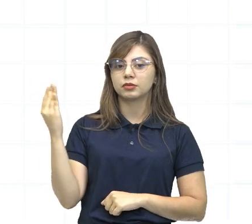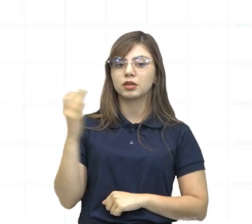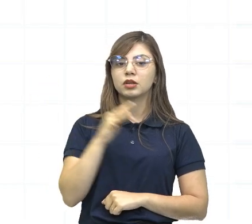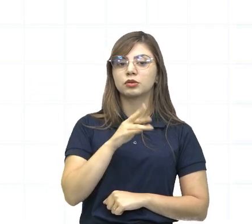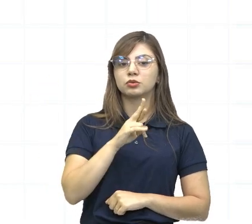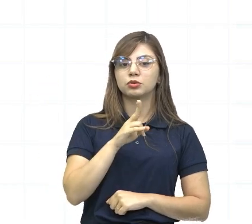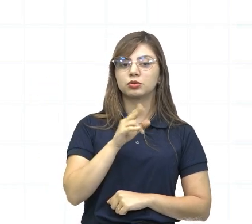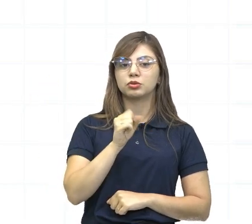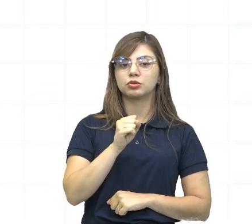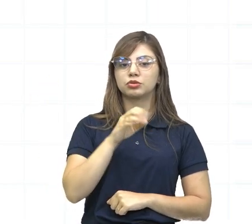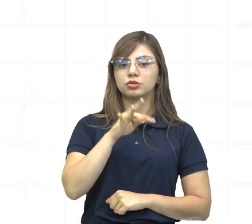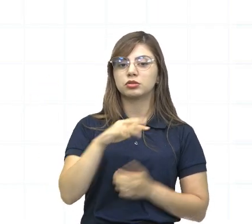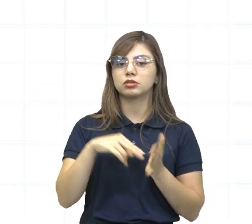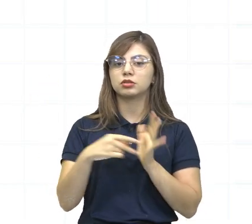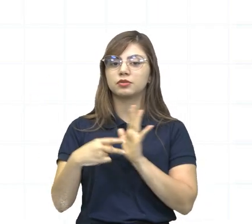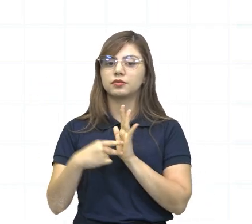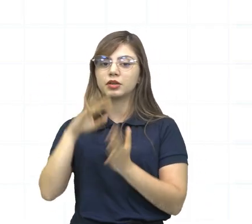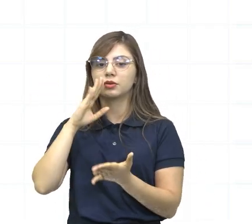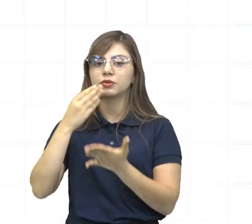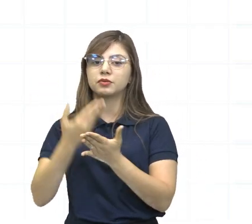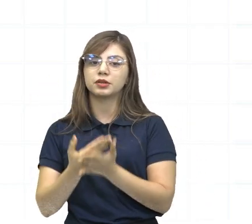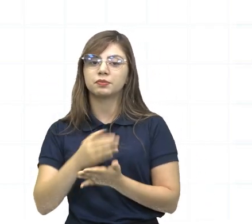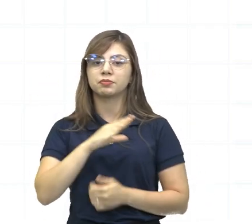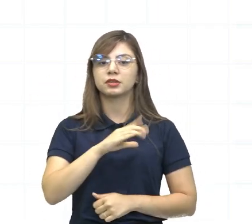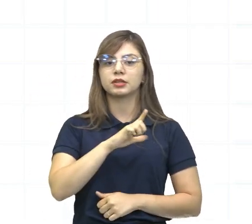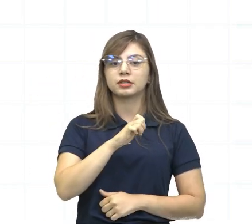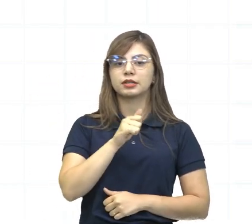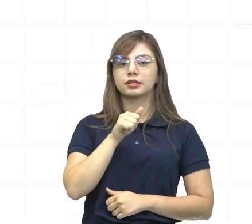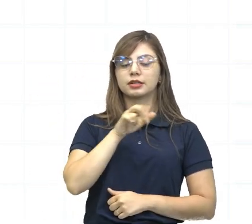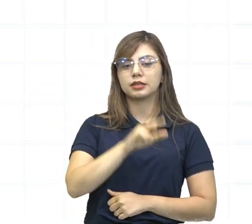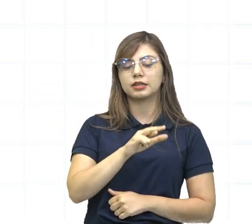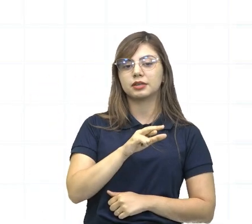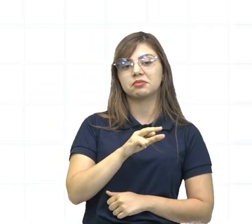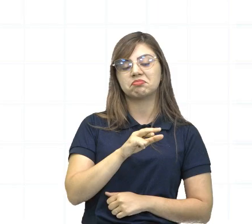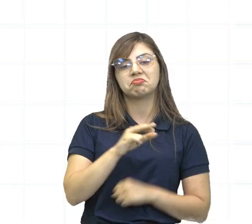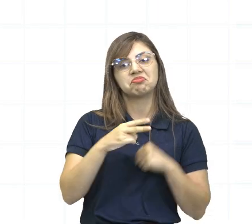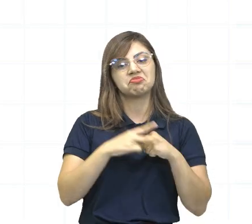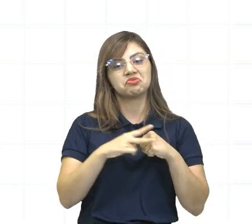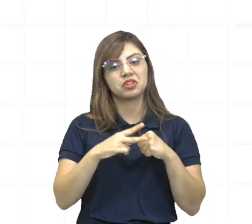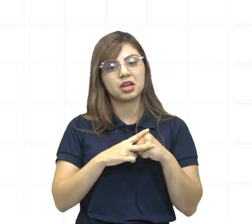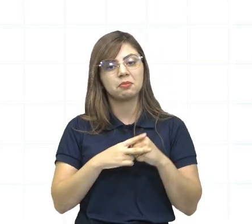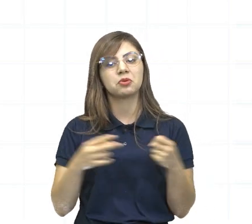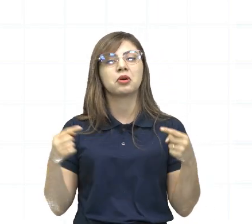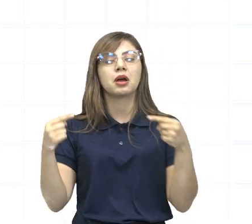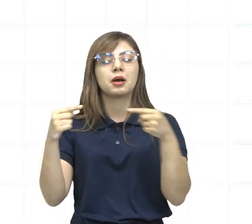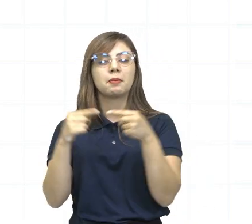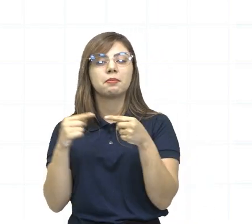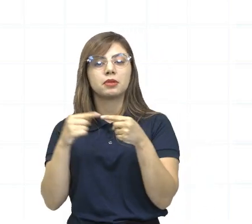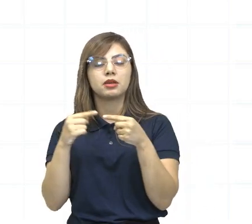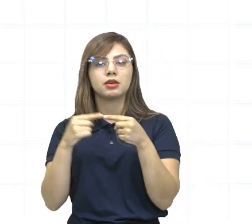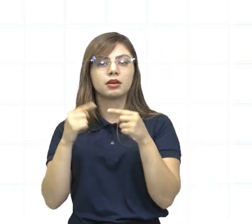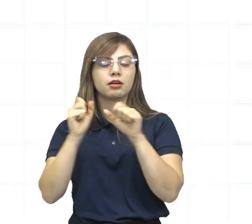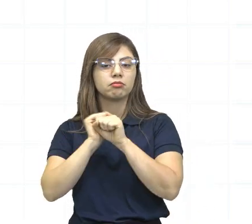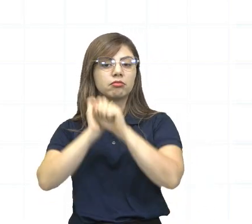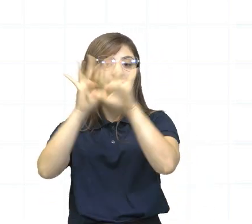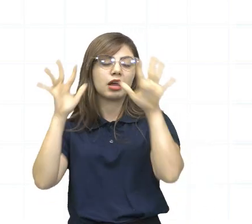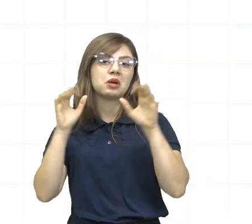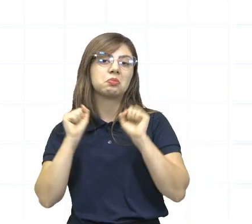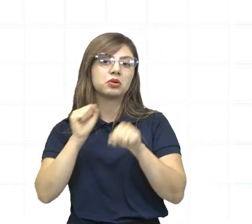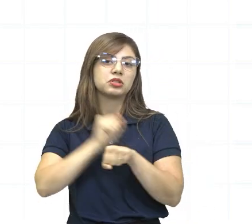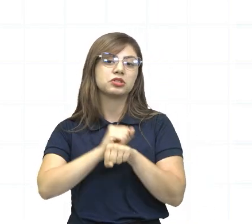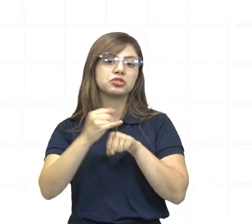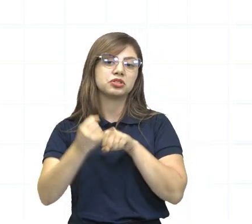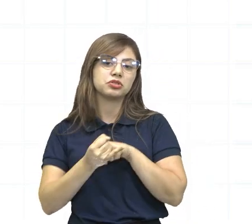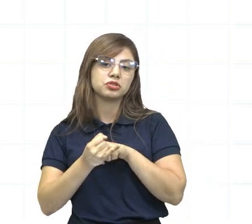Trust, confiar. Clear é o verbo, né? Pode ser o verbo também, pode ser claro. né? Pode ser um adjetivo,